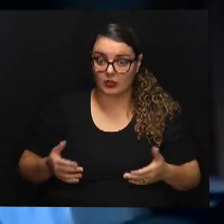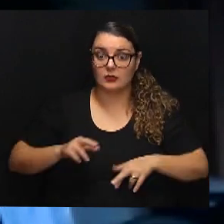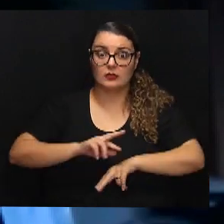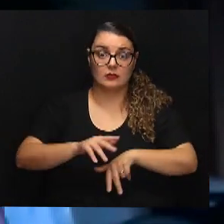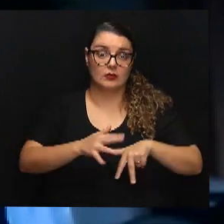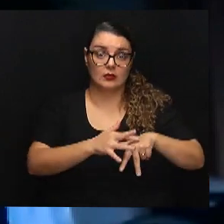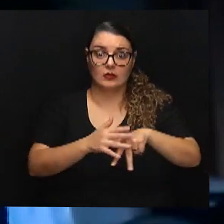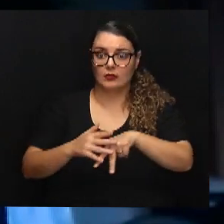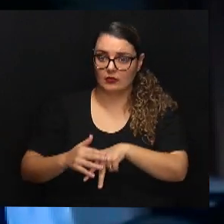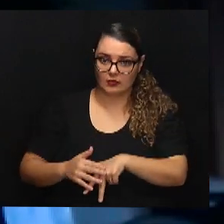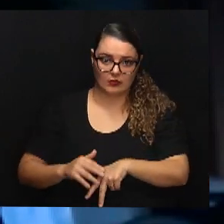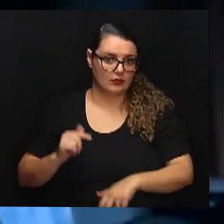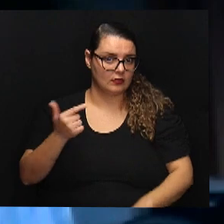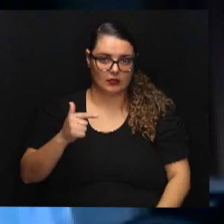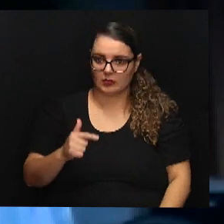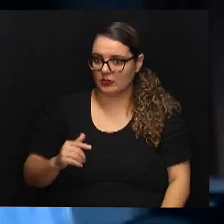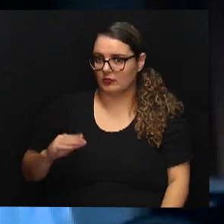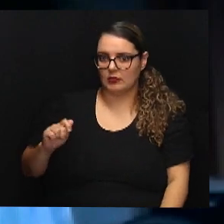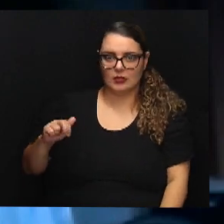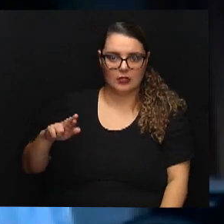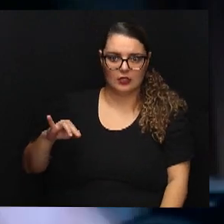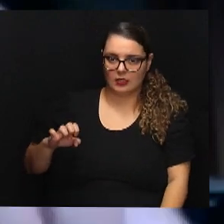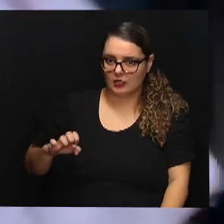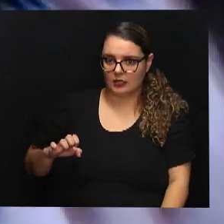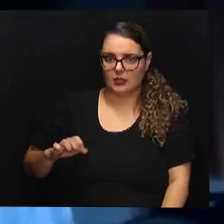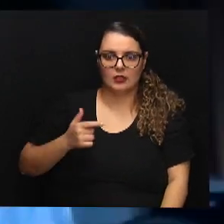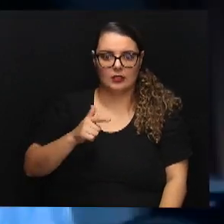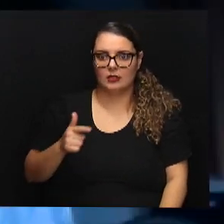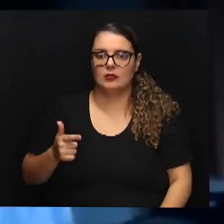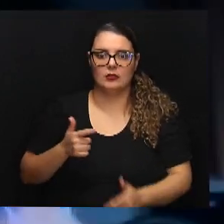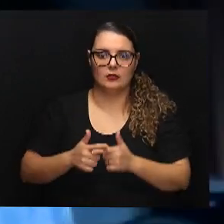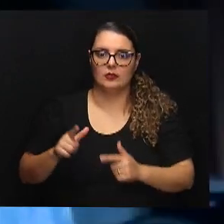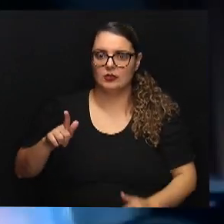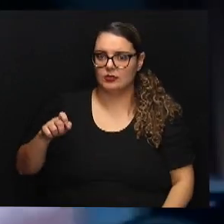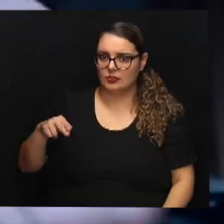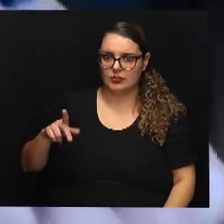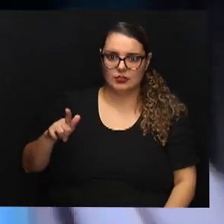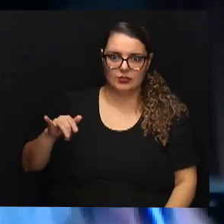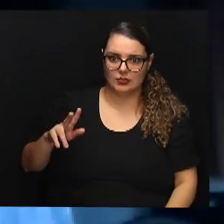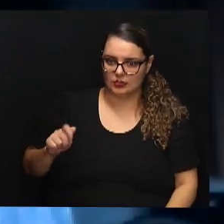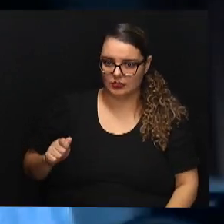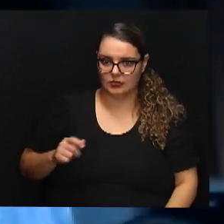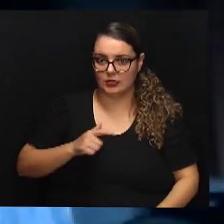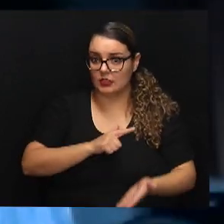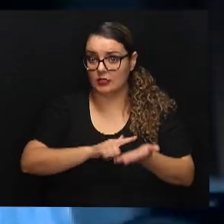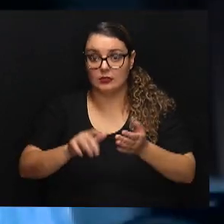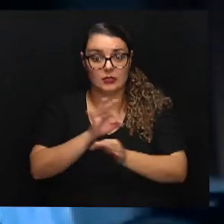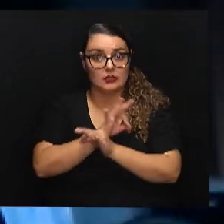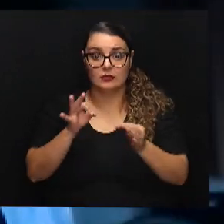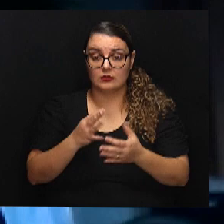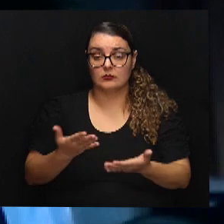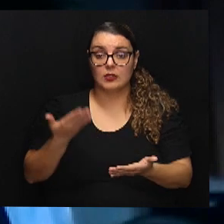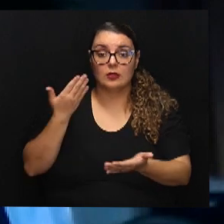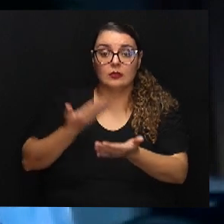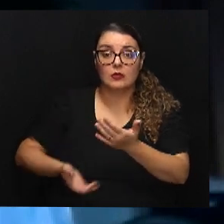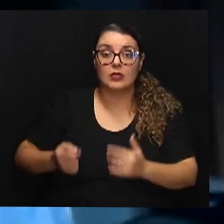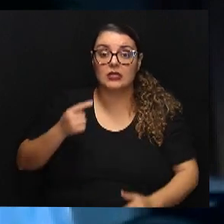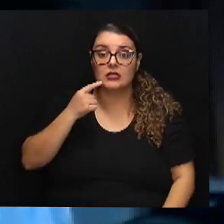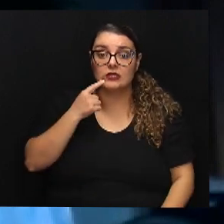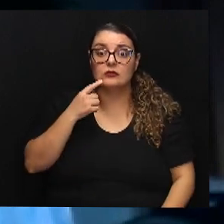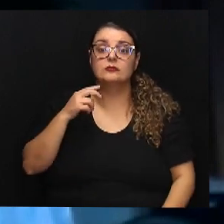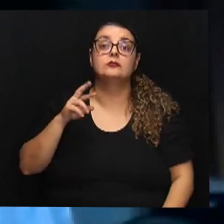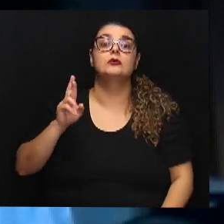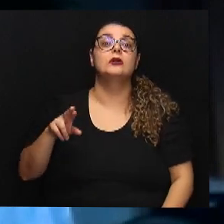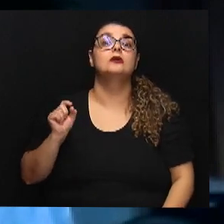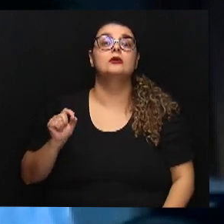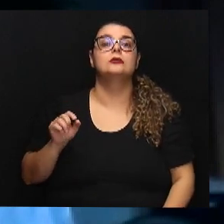aumentando. Então, atualmente, existem muitos pacientes que não têm cáries, que não têm problemas de gengiva, que têm a higiene perfeita,